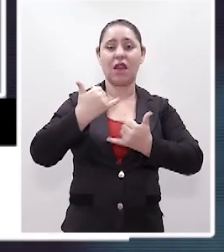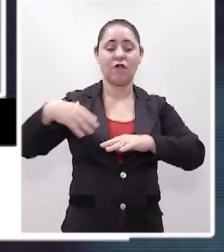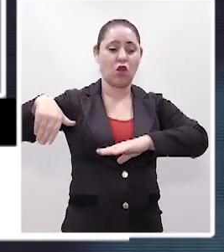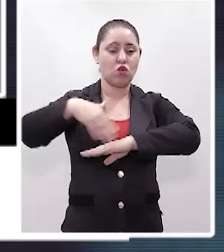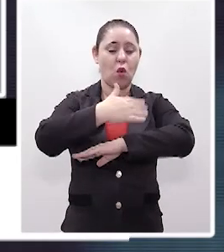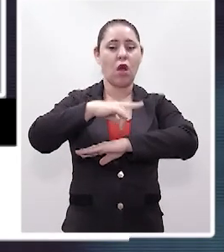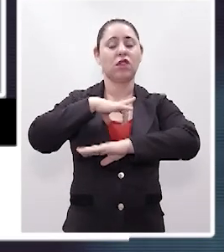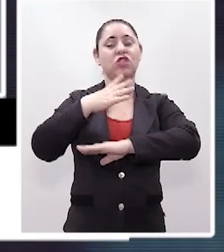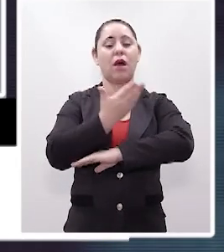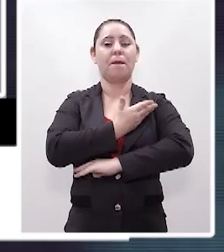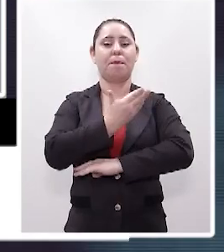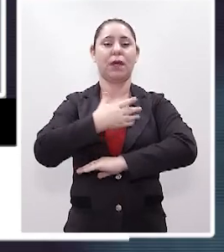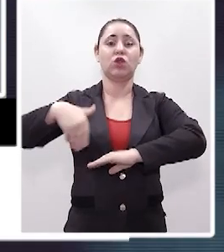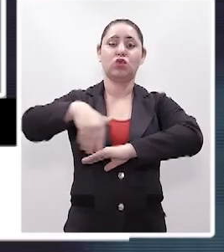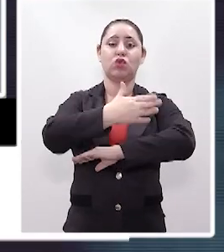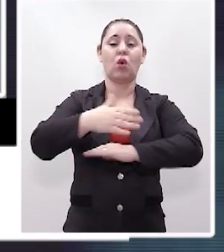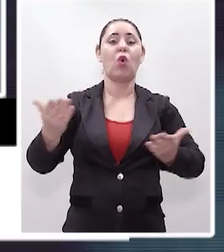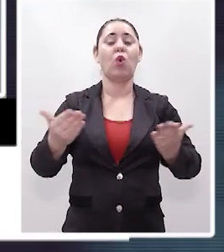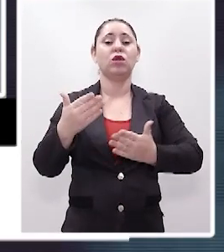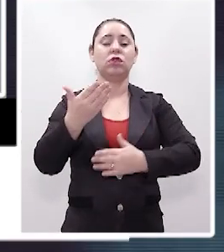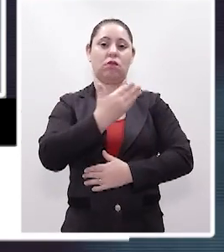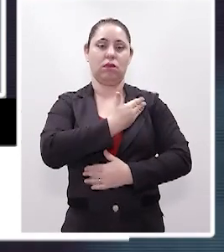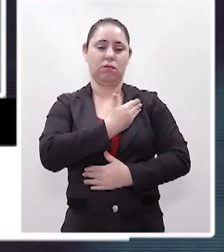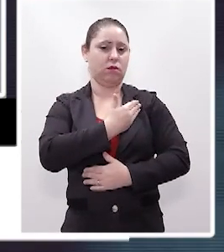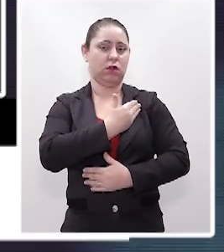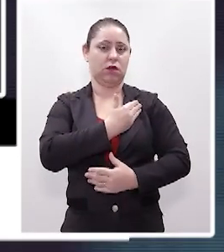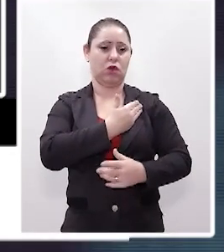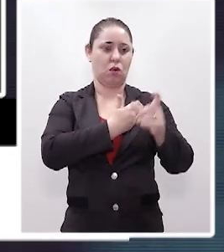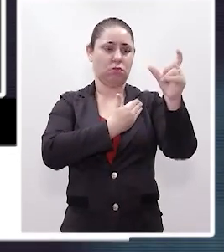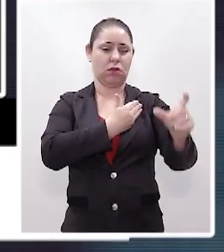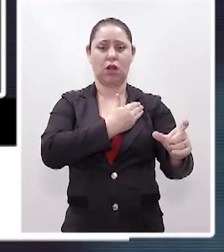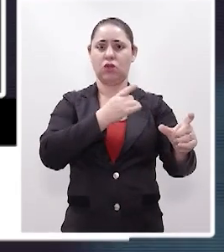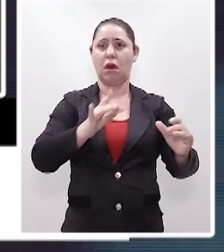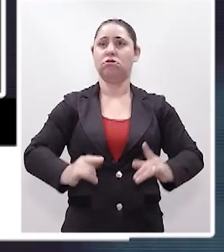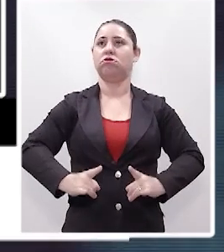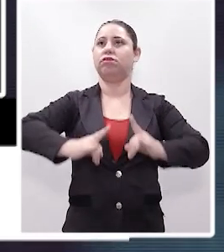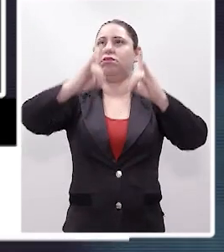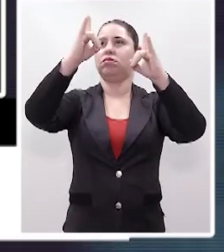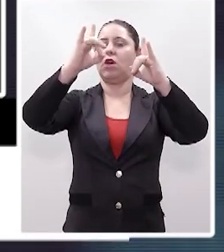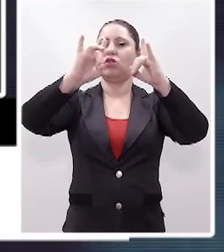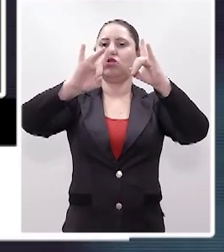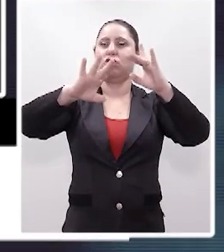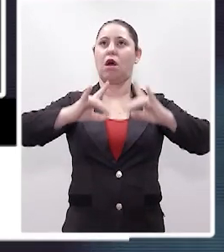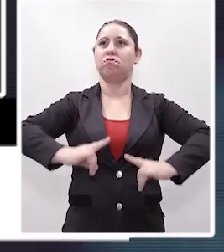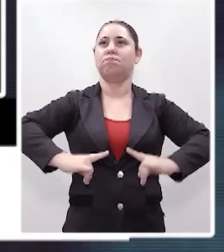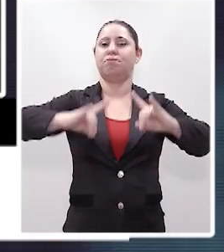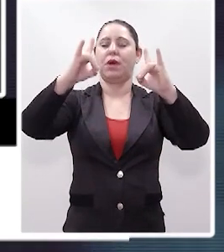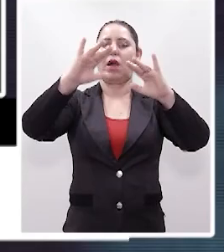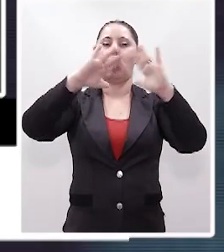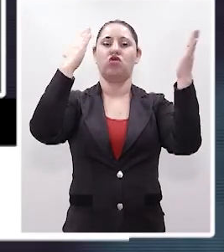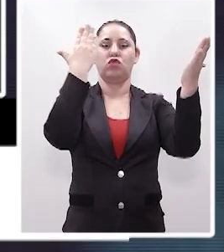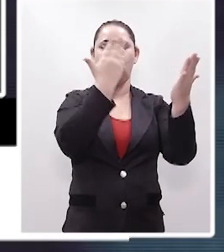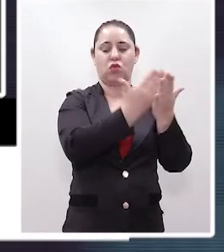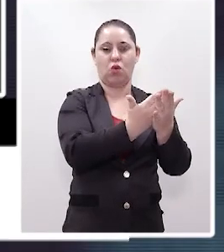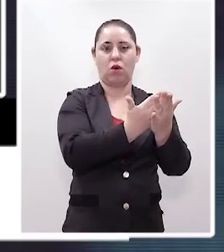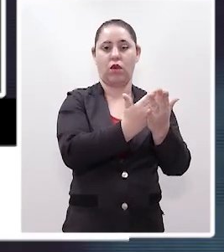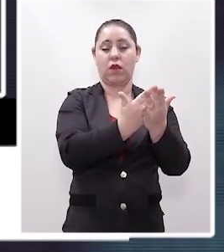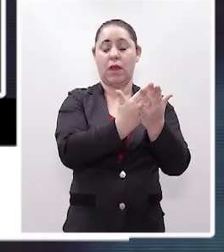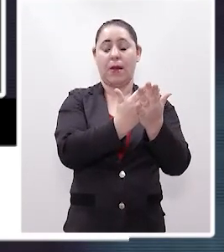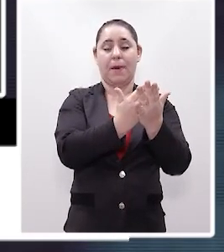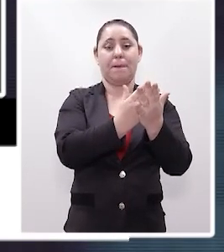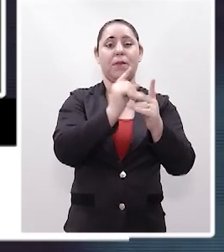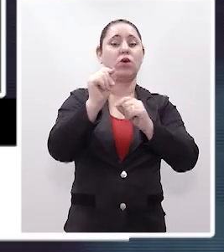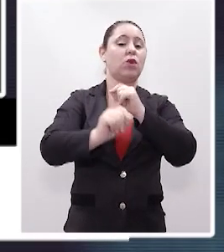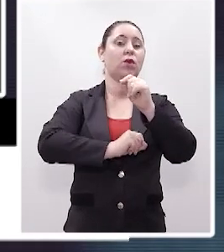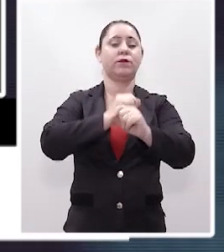rua, que tinha os amiguinhos de rua. Hoje os amiguinhos deles, quem mora em prédio, se resume em prédio, escola. Quem não